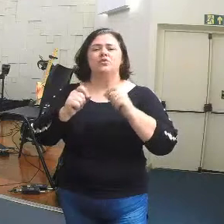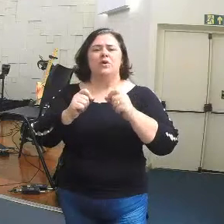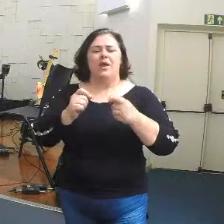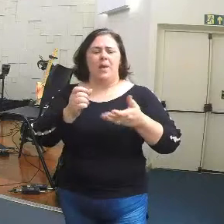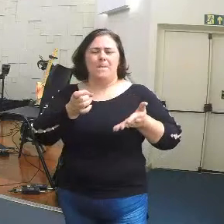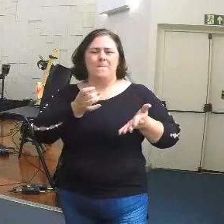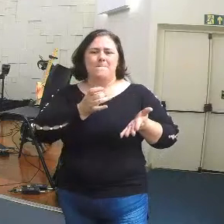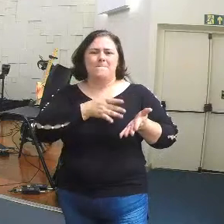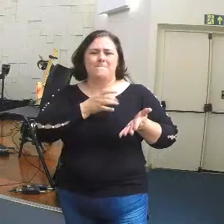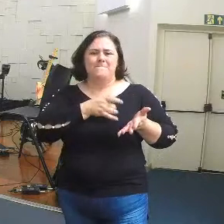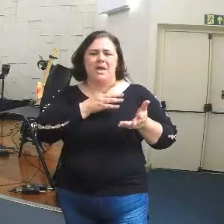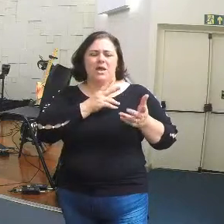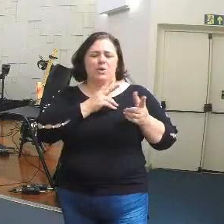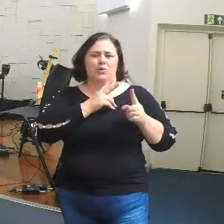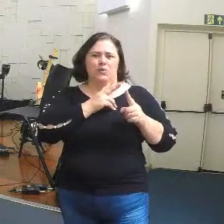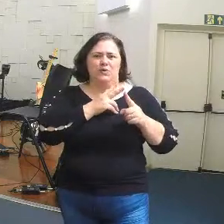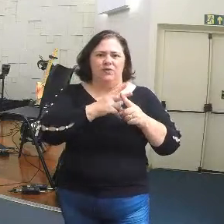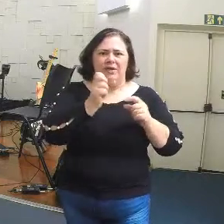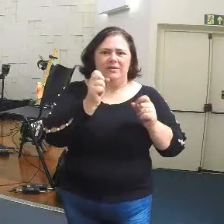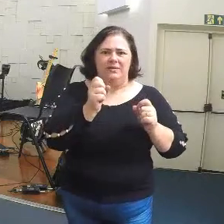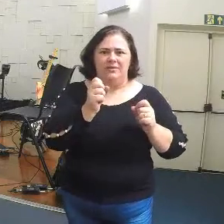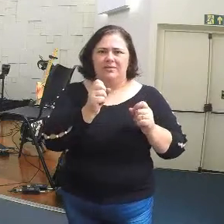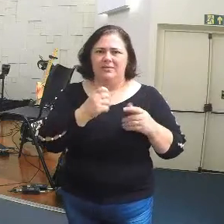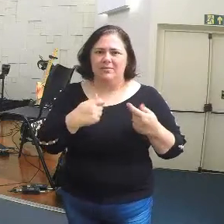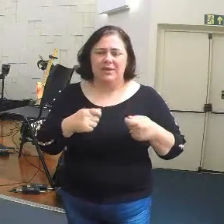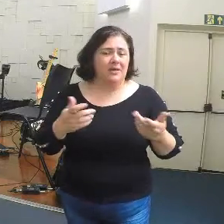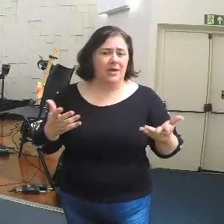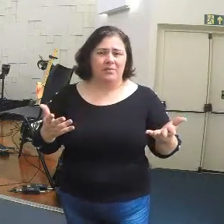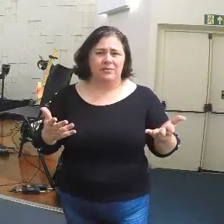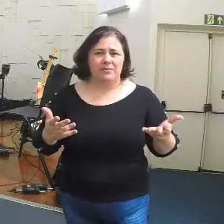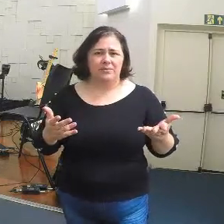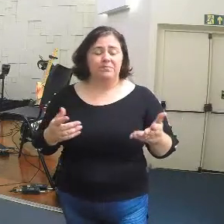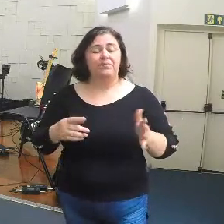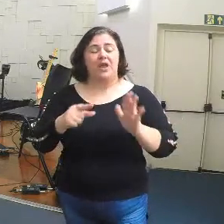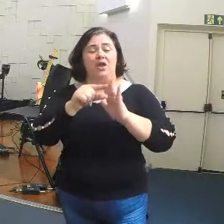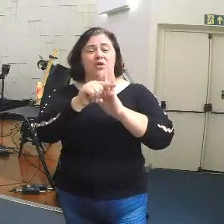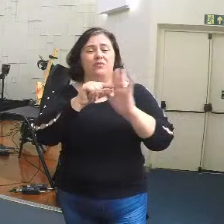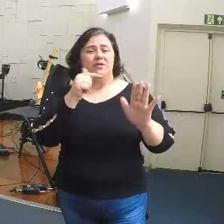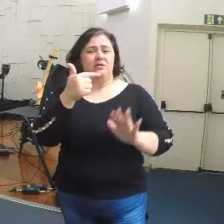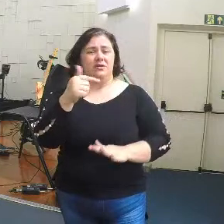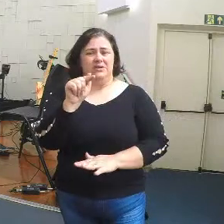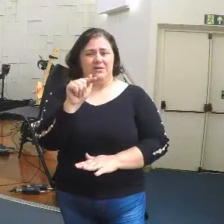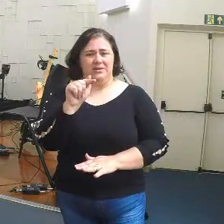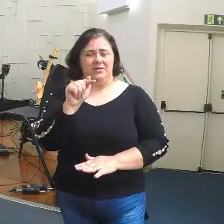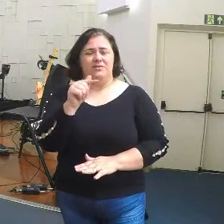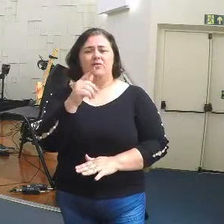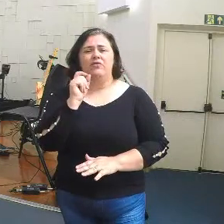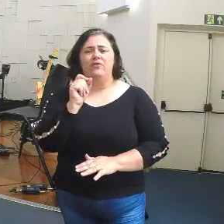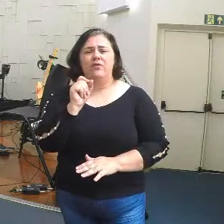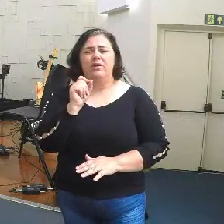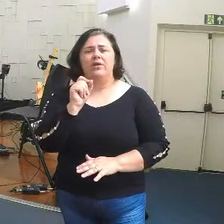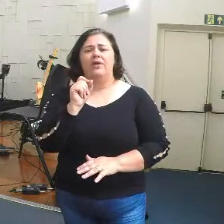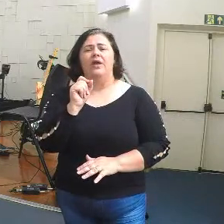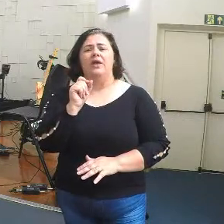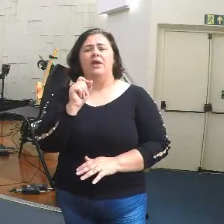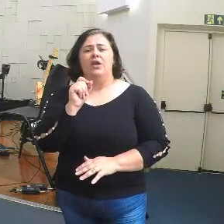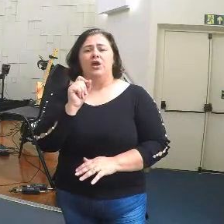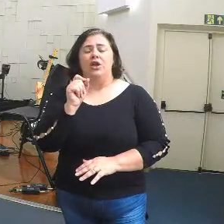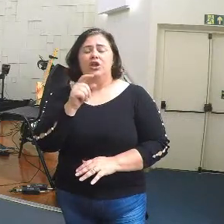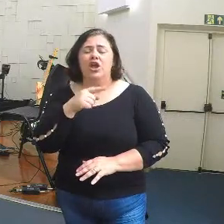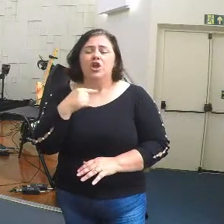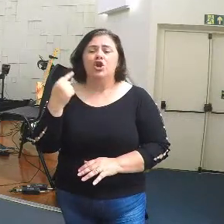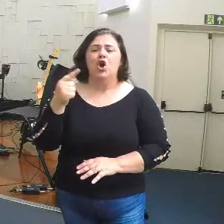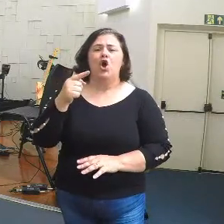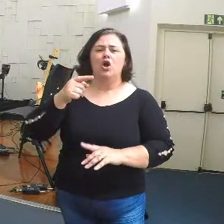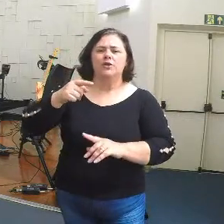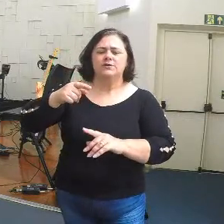dia. Então, o texto diz, no versículo 17, que nisto é em nós aperfeiçoado o amor,